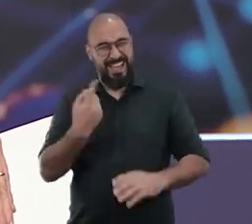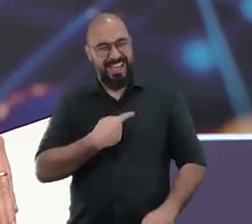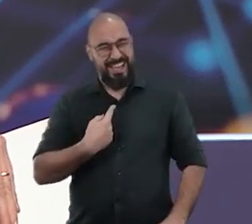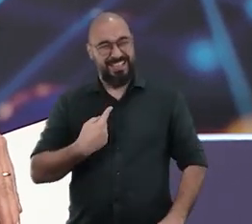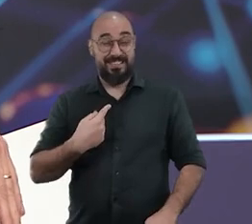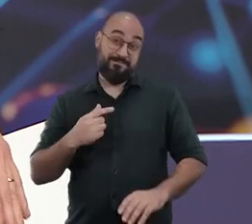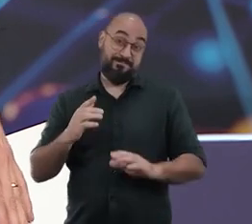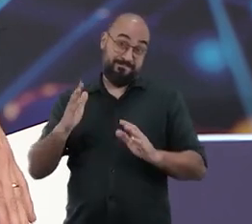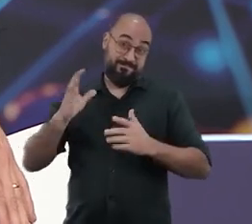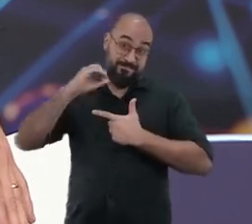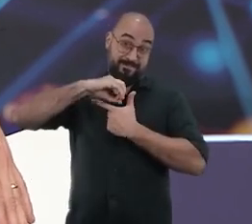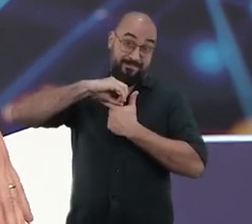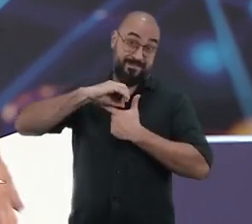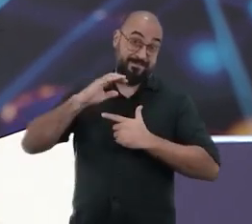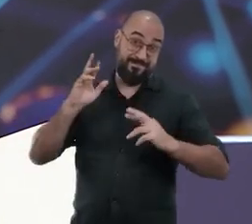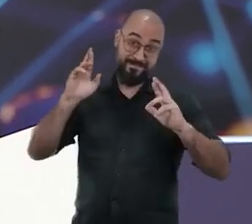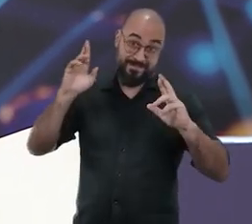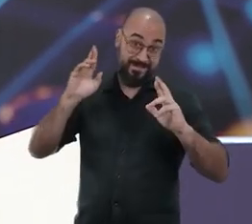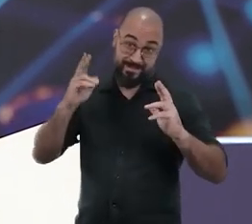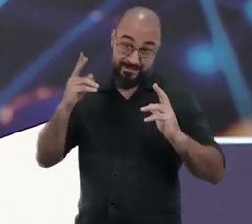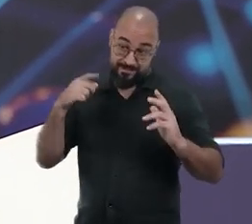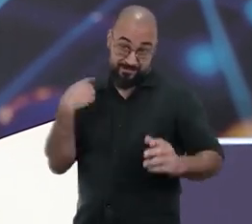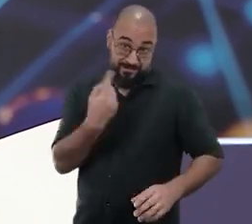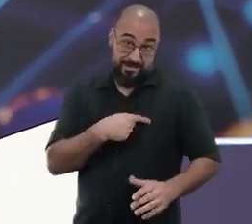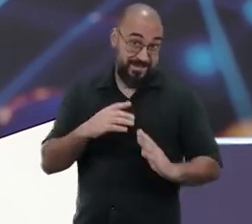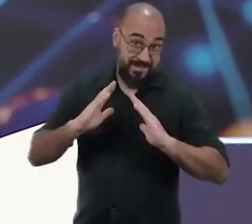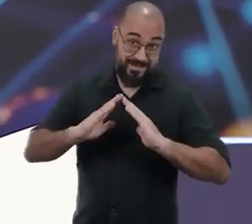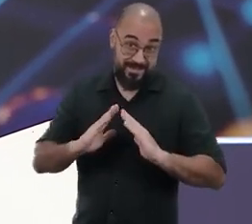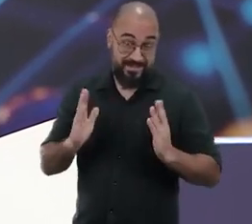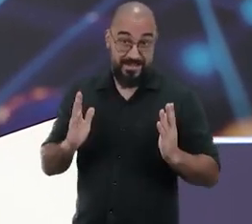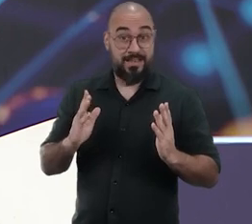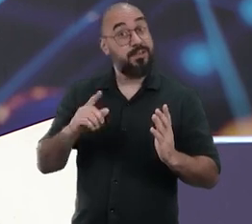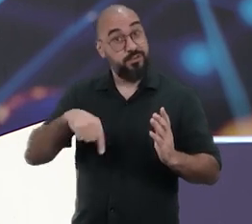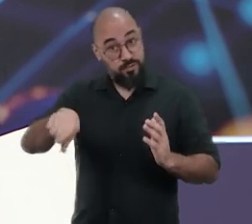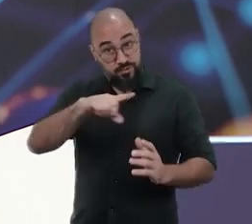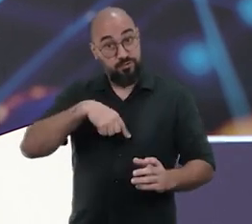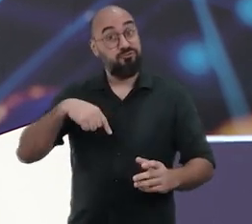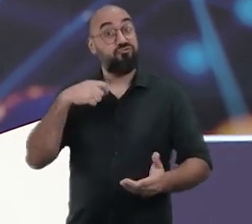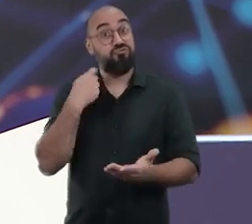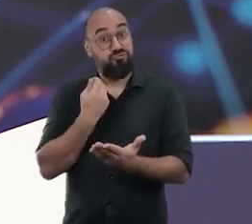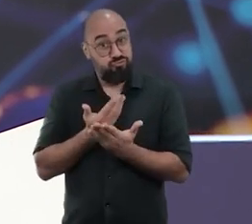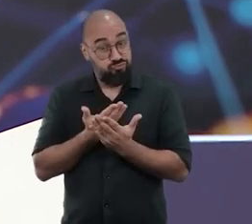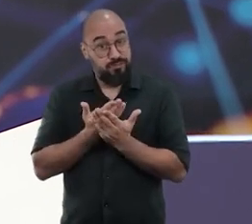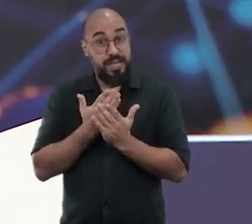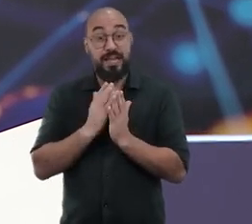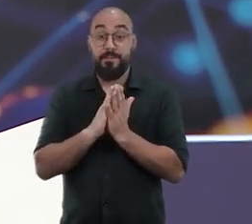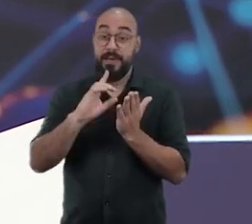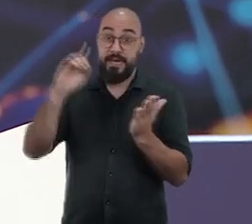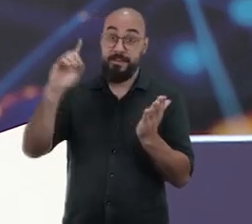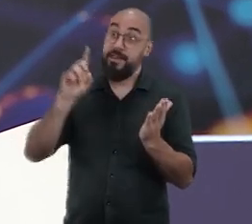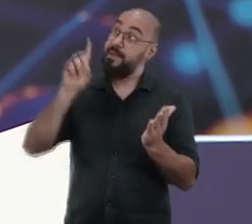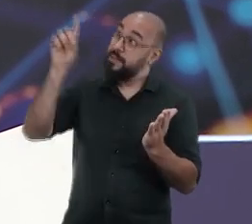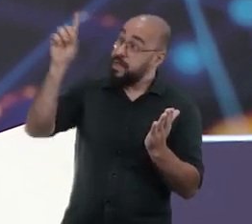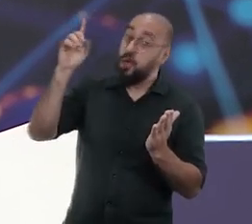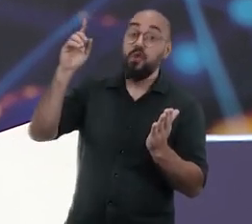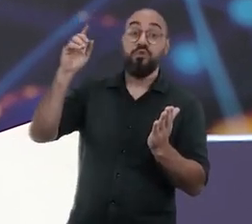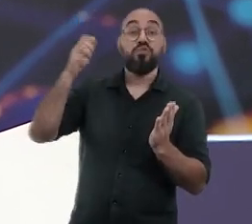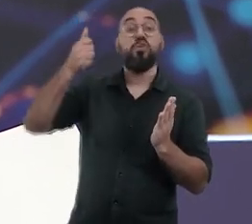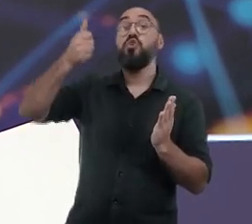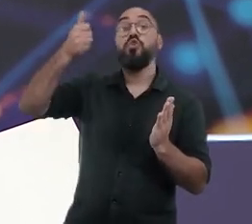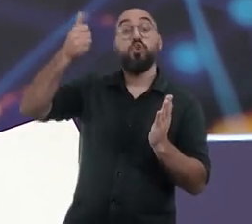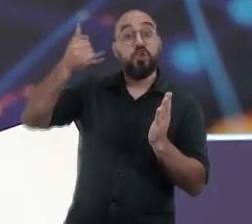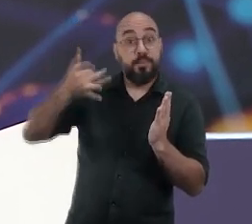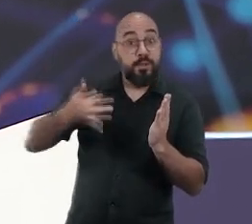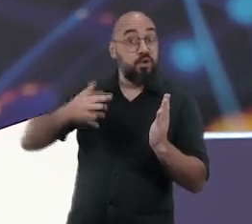Esperança, onde abrimos a Palavra de Deus para descobrir as grandes verdades que Deus deixou reveladas. Nós temos